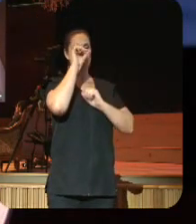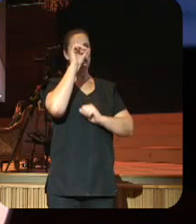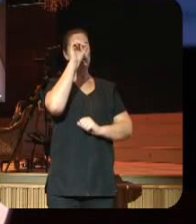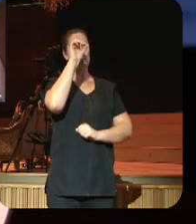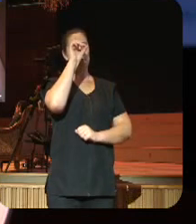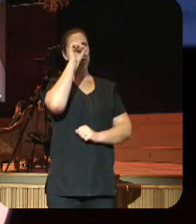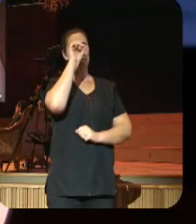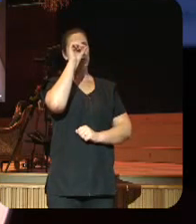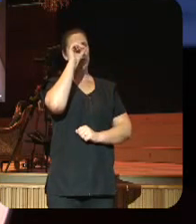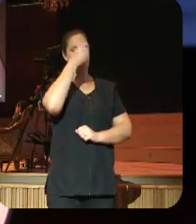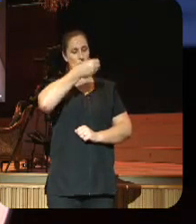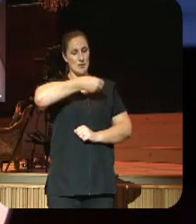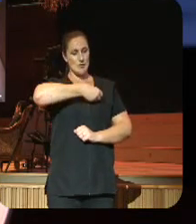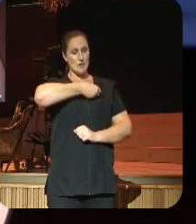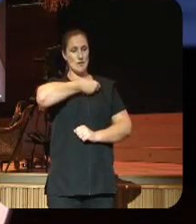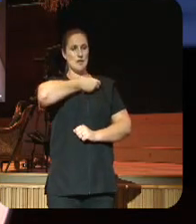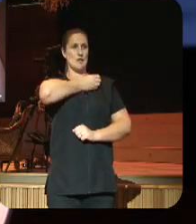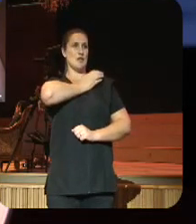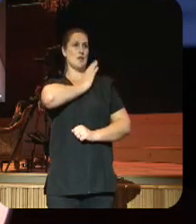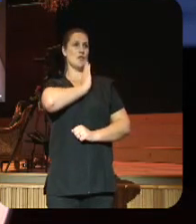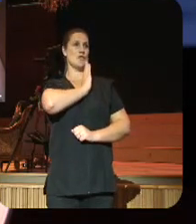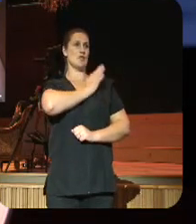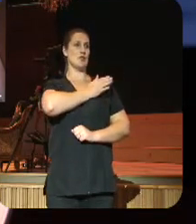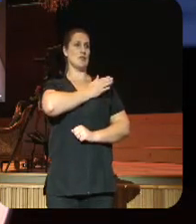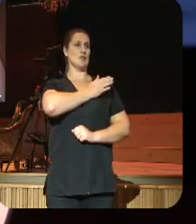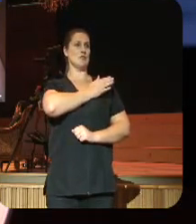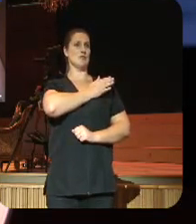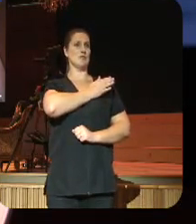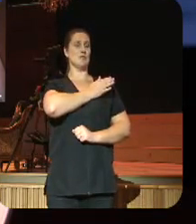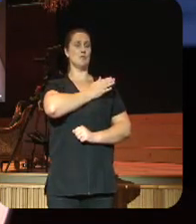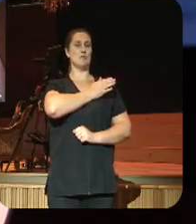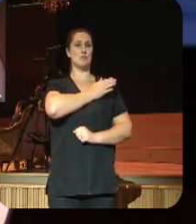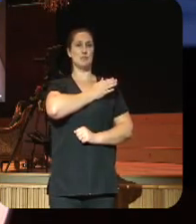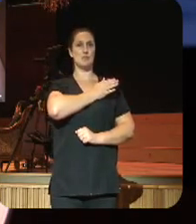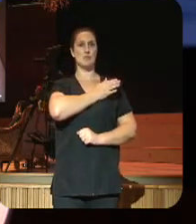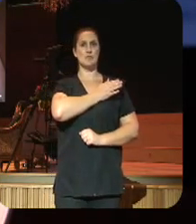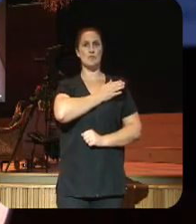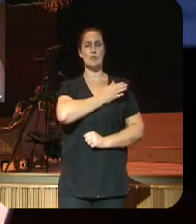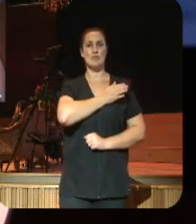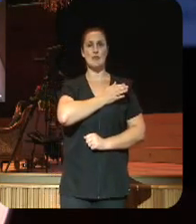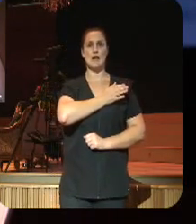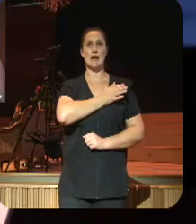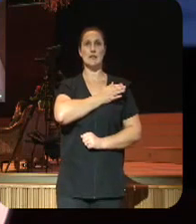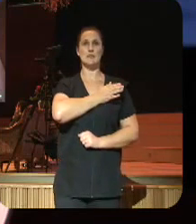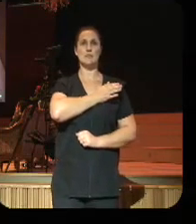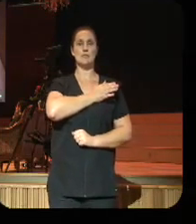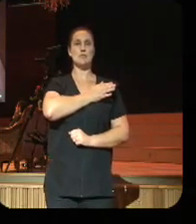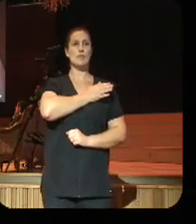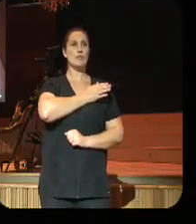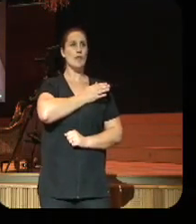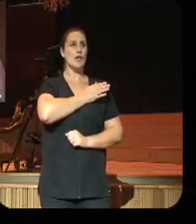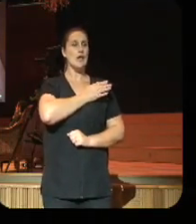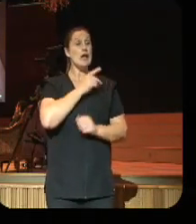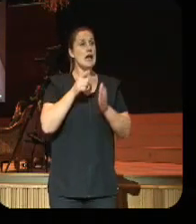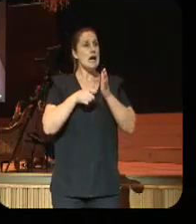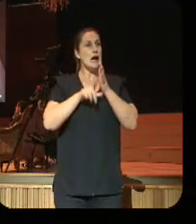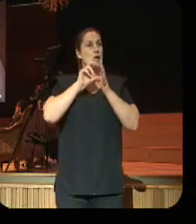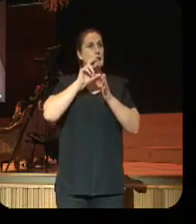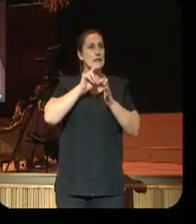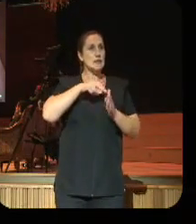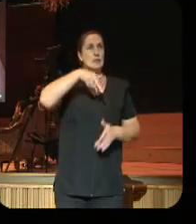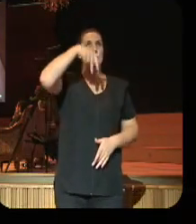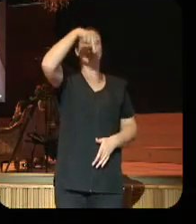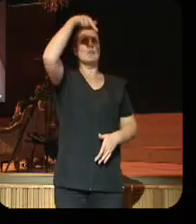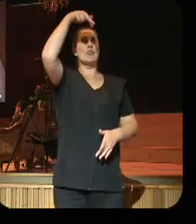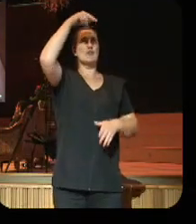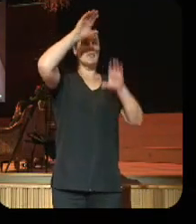dias, na vida e no coração dessas pessoas. Quando ele estava se despedindo dos seus discípulos, antes de subir aos